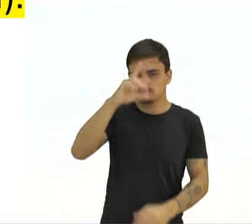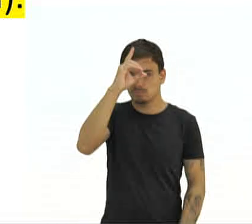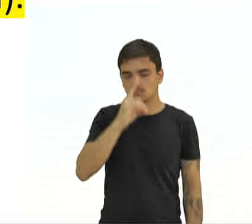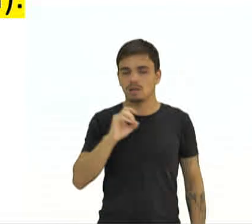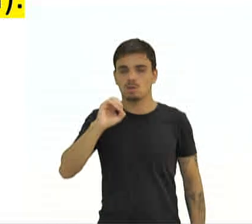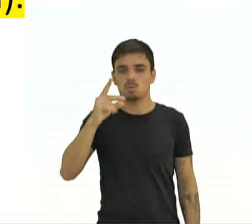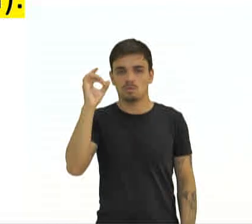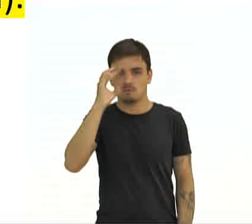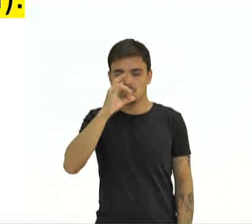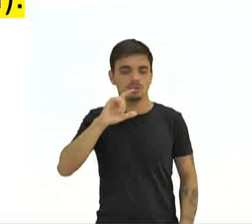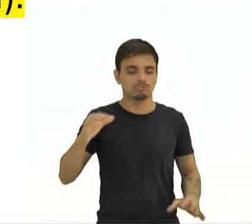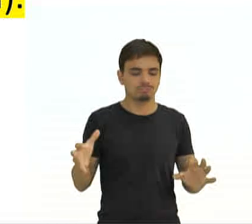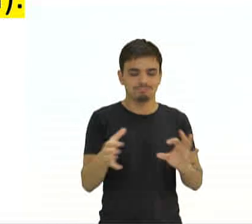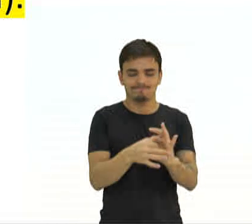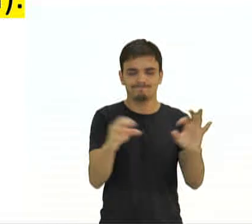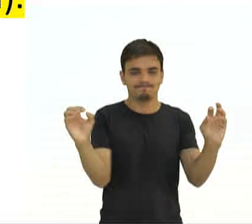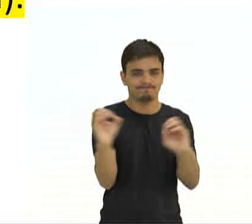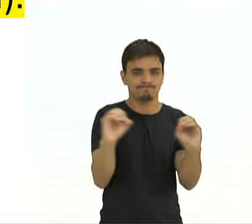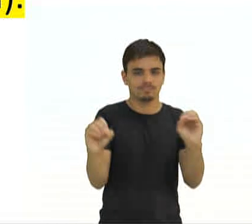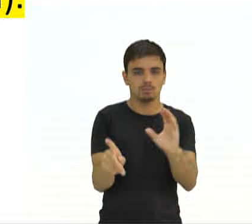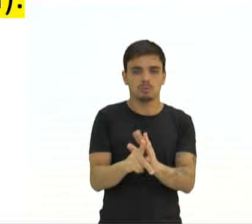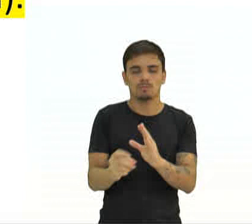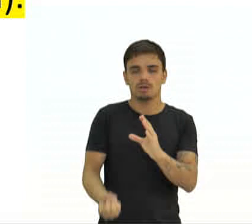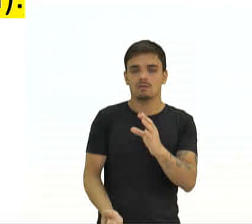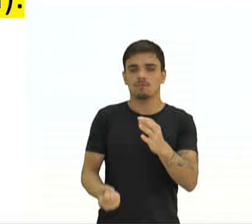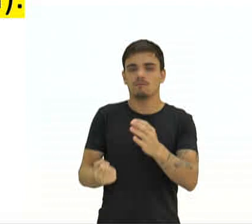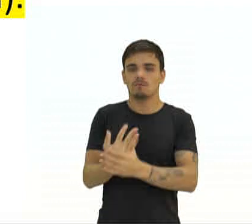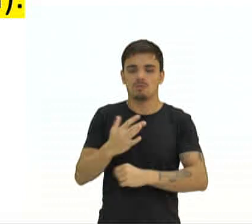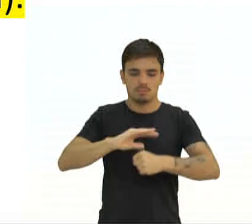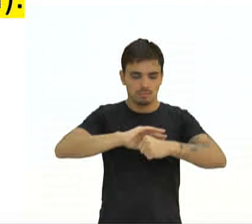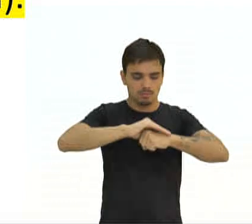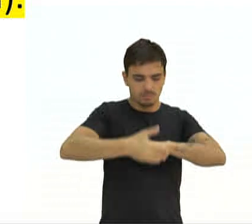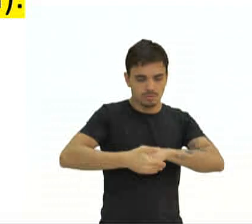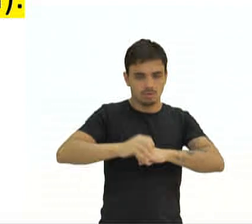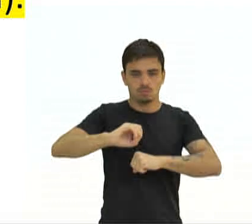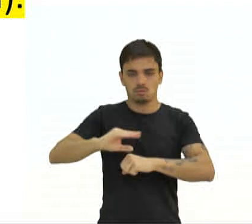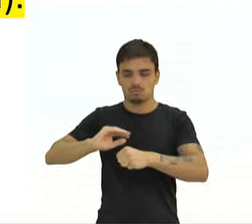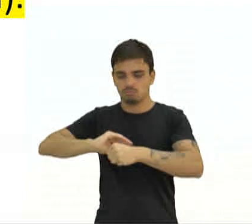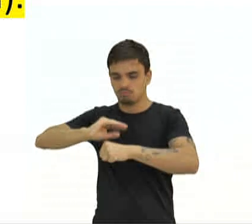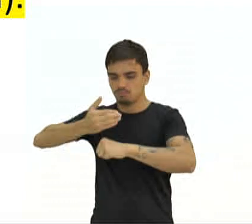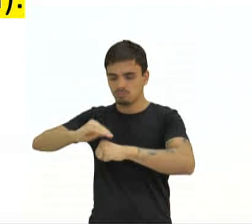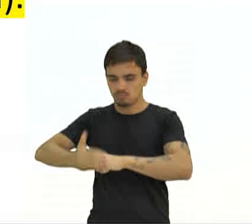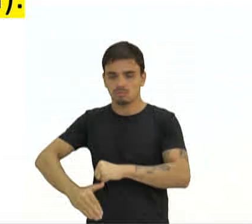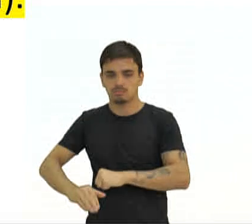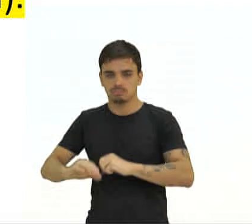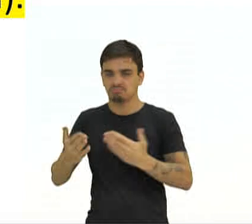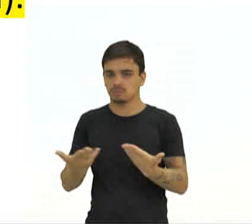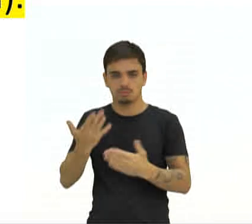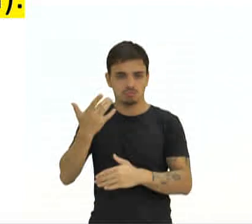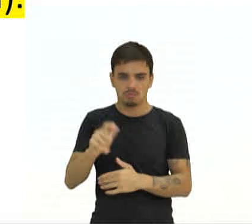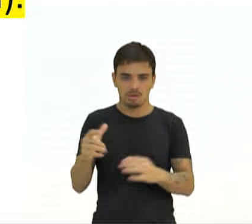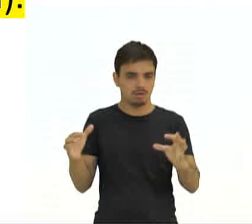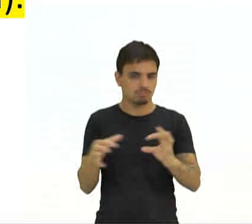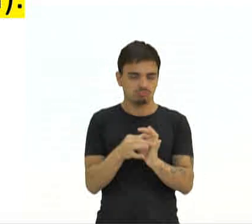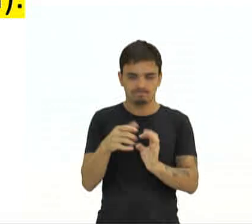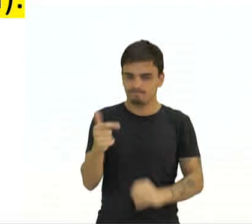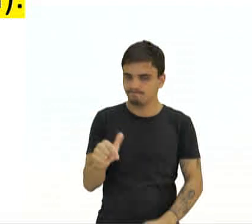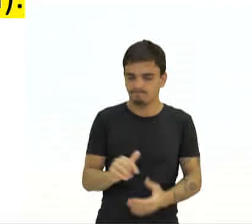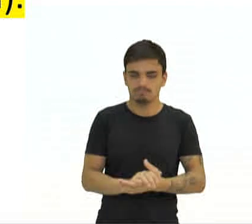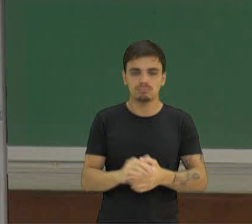não está ligada a forma da semente Lisa ou rugosa então a